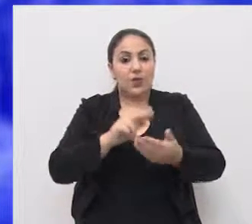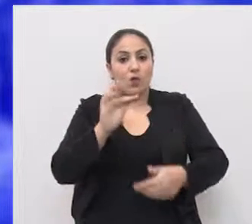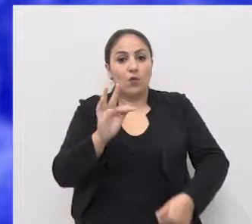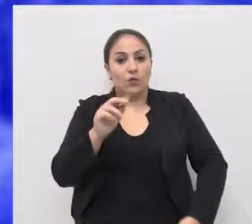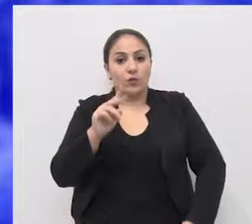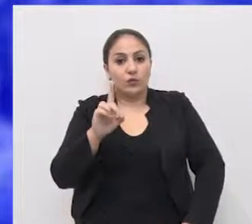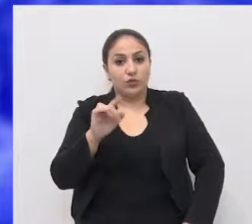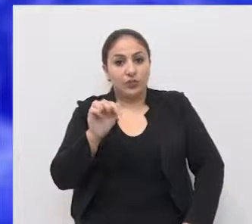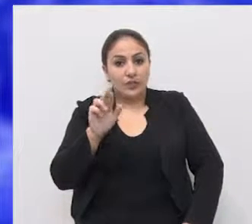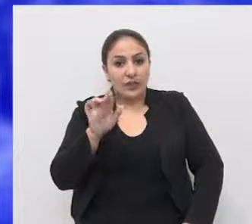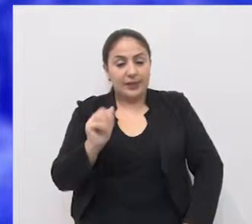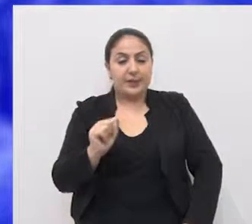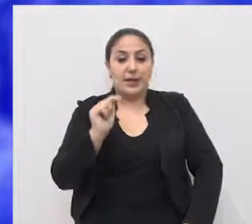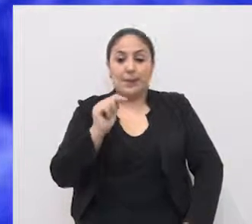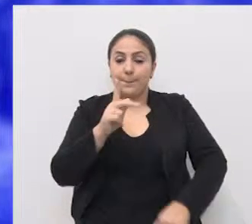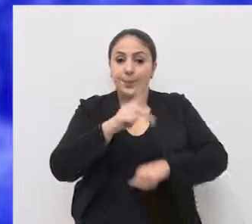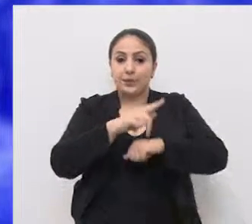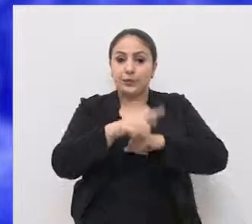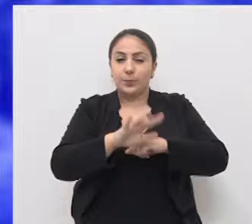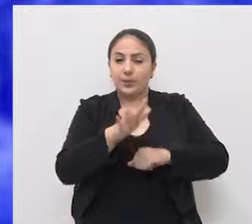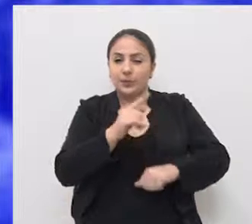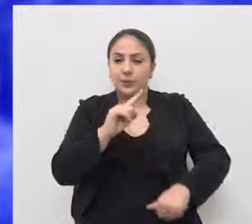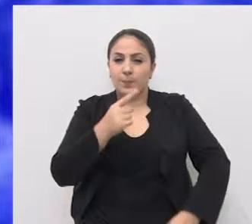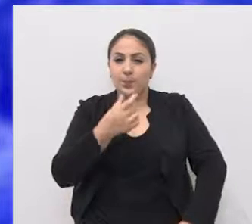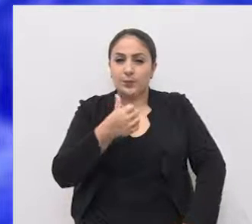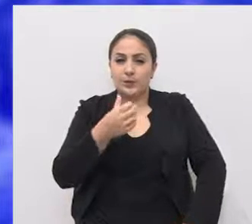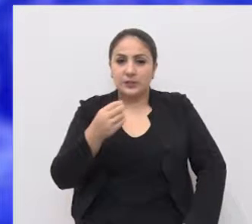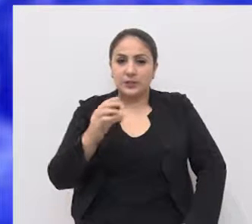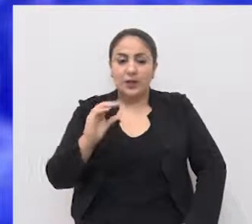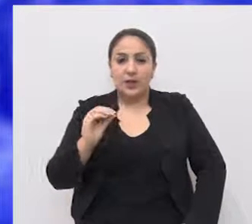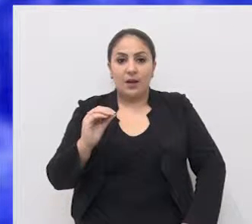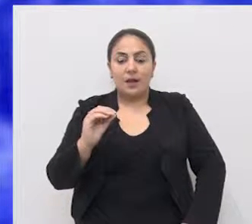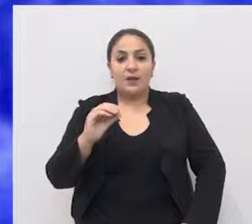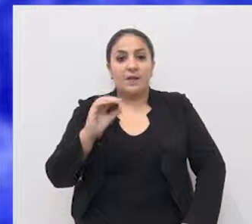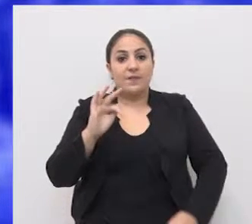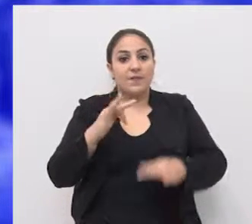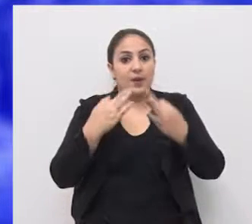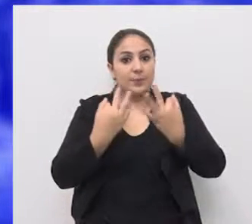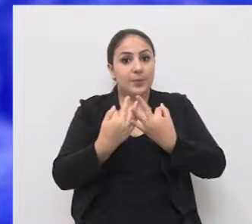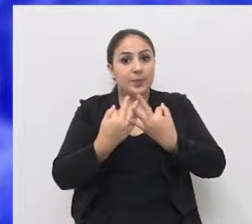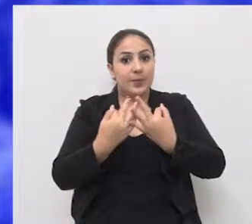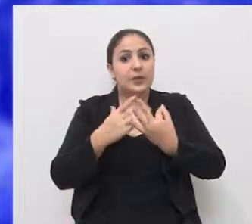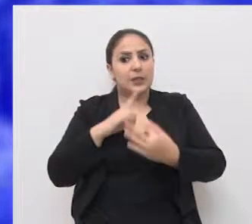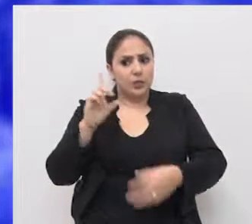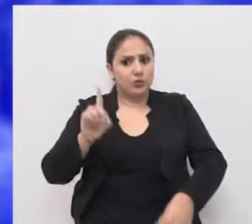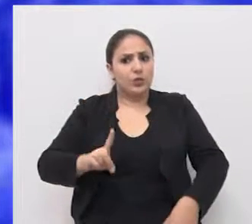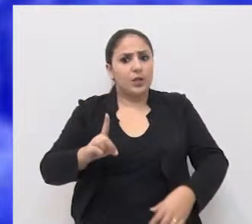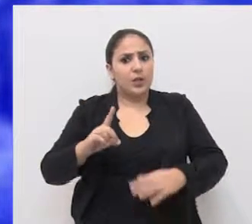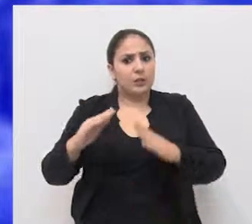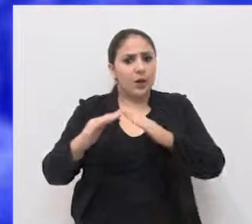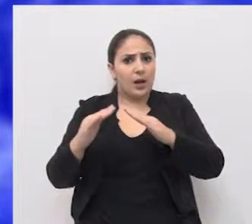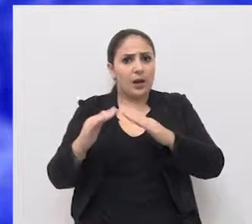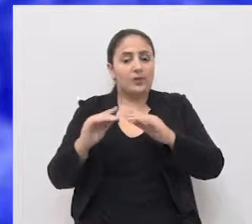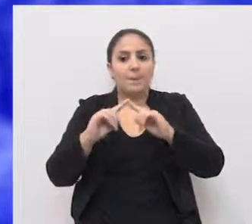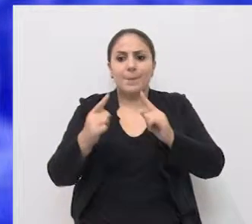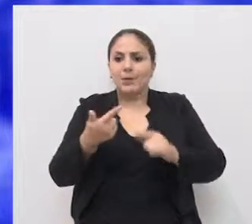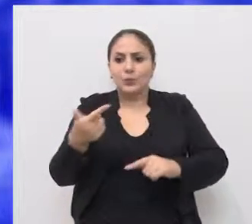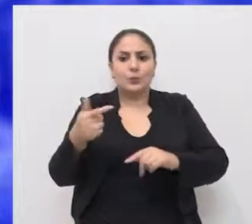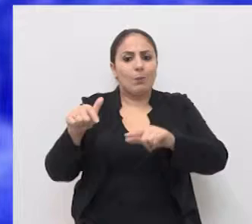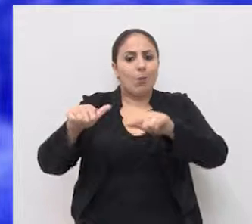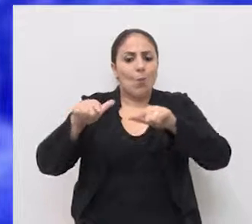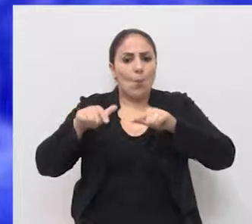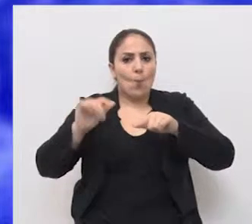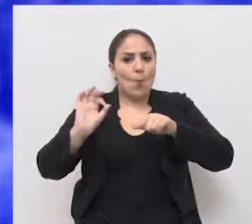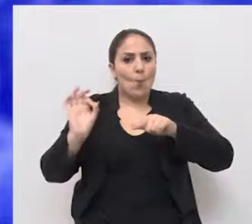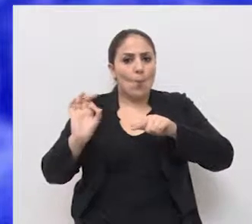projeto de resolução, em Passo Fundo, cerca de 1.600 famílias adquiriram o direito às moradias.